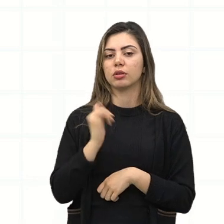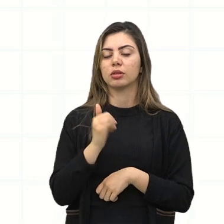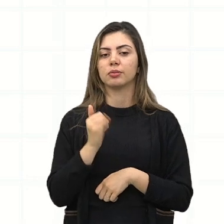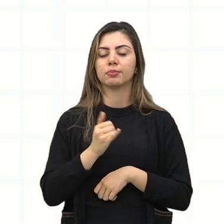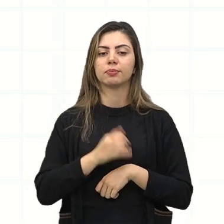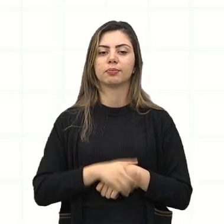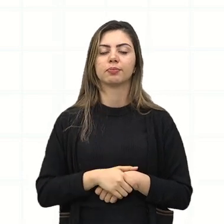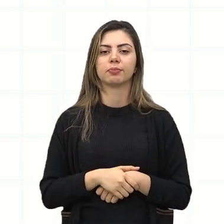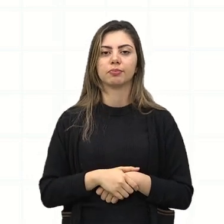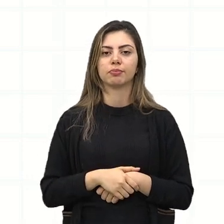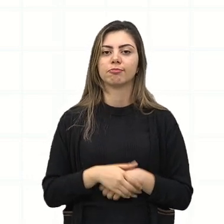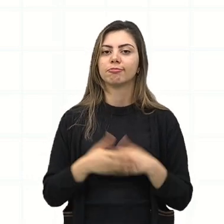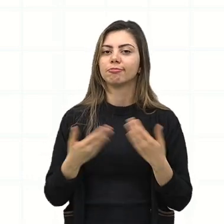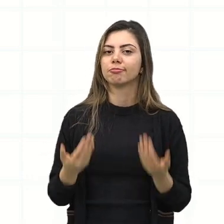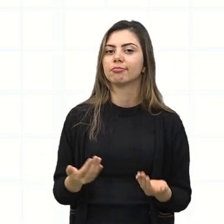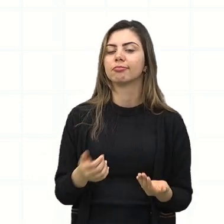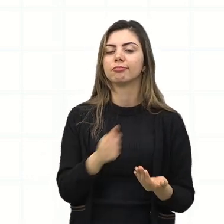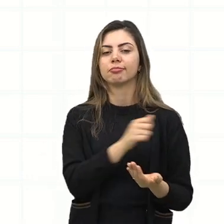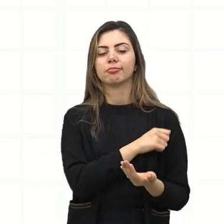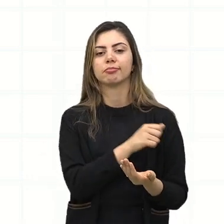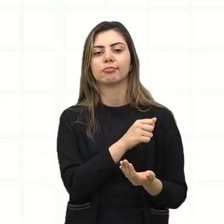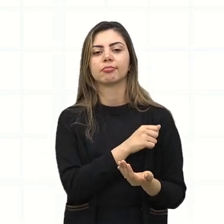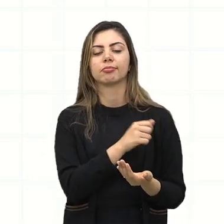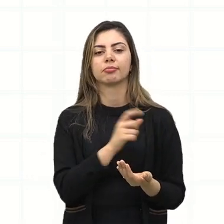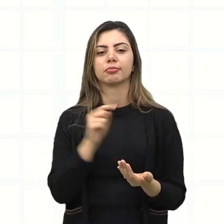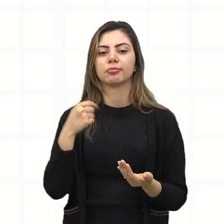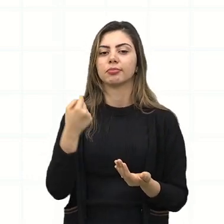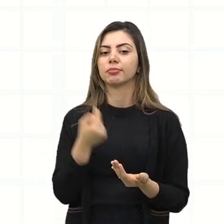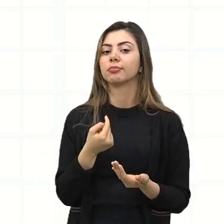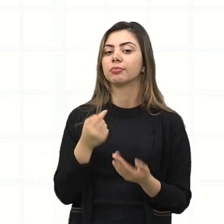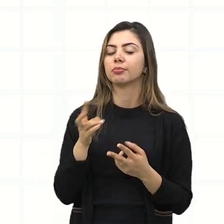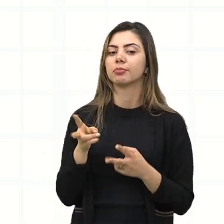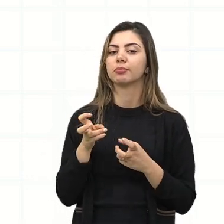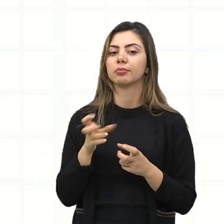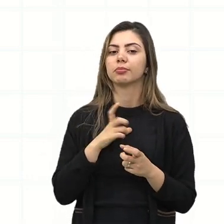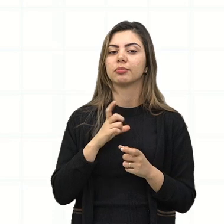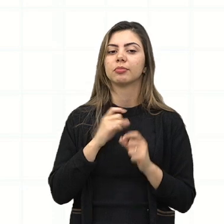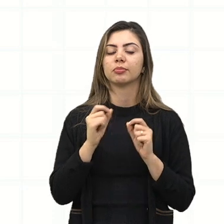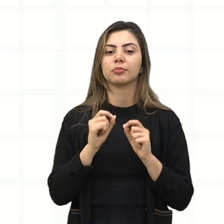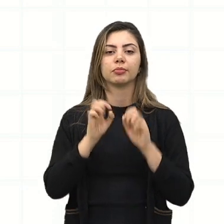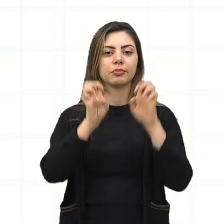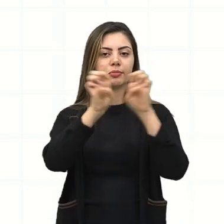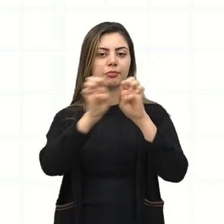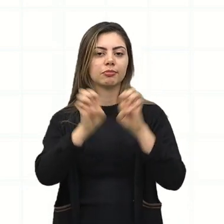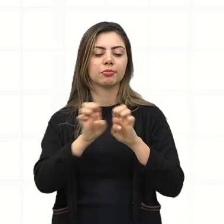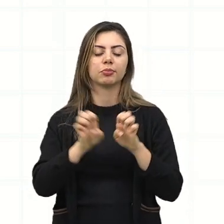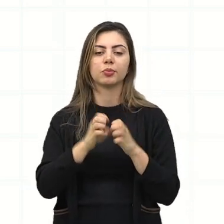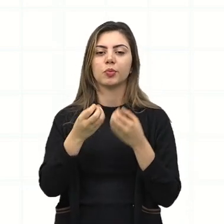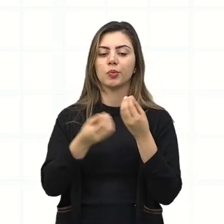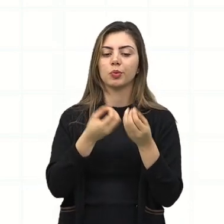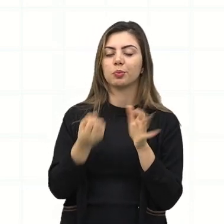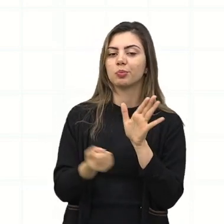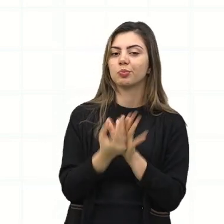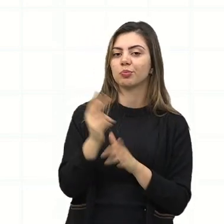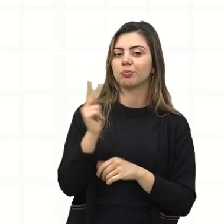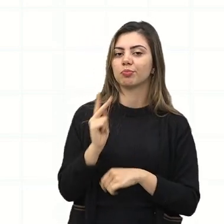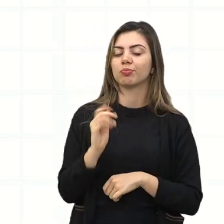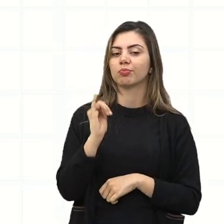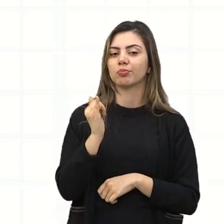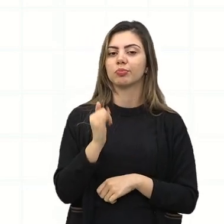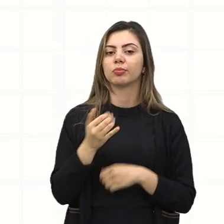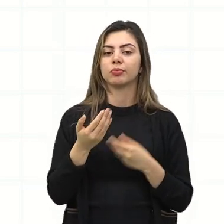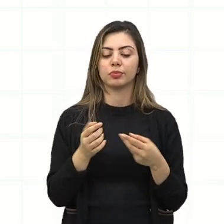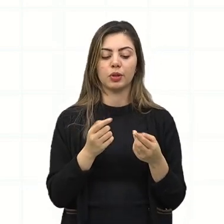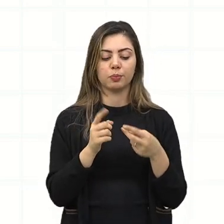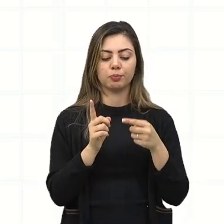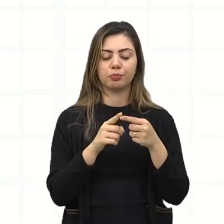enredo. Então, turmas, nós temos aí a estrutura do conto, né? A situação inicial,